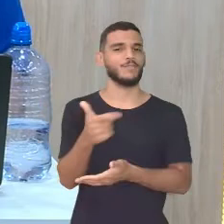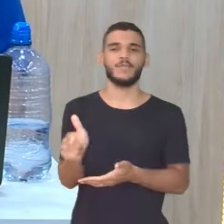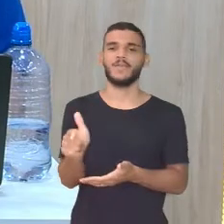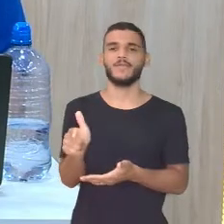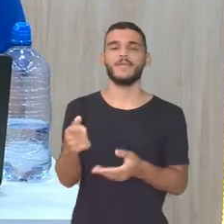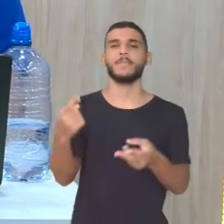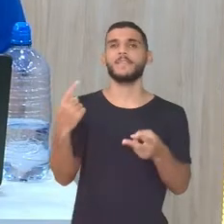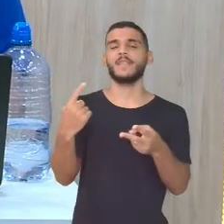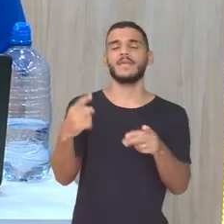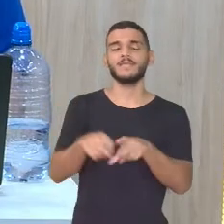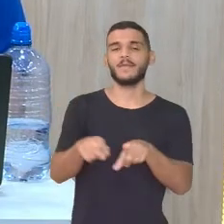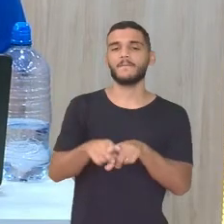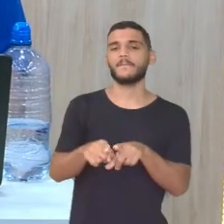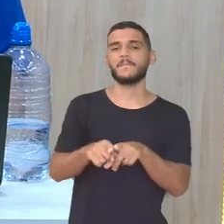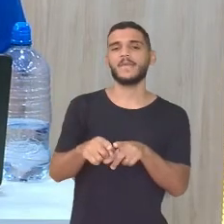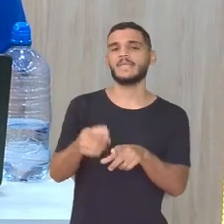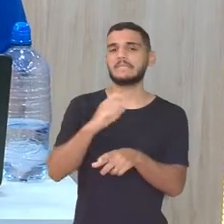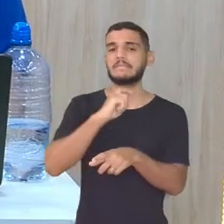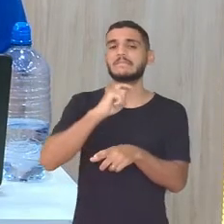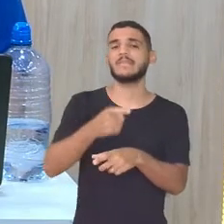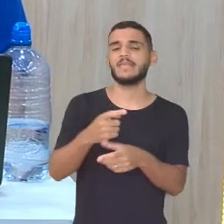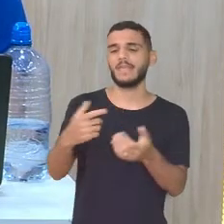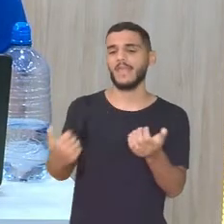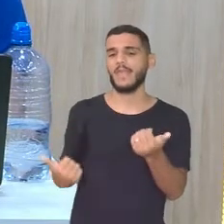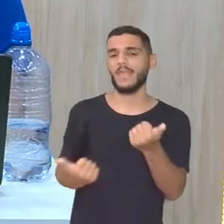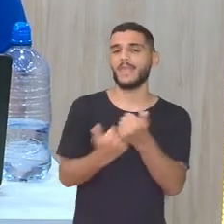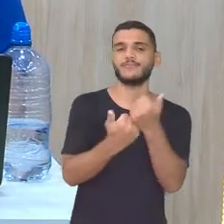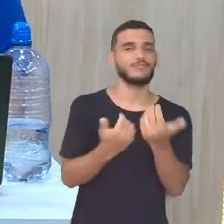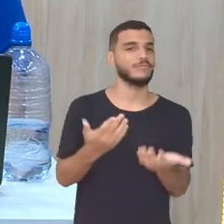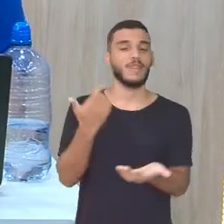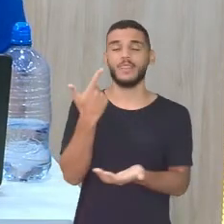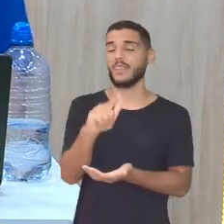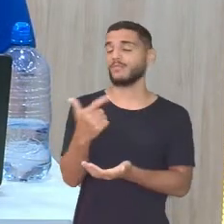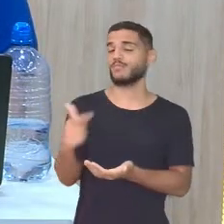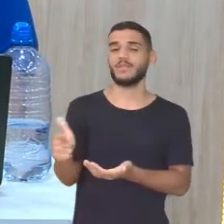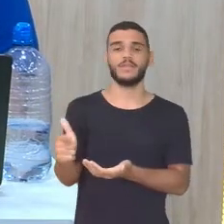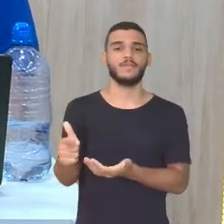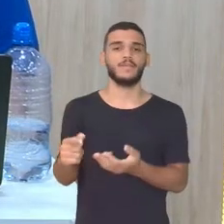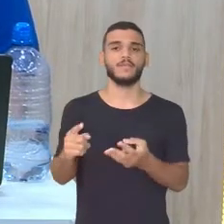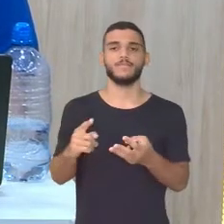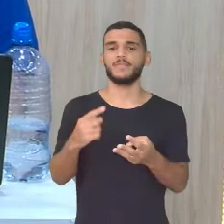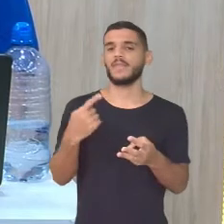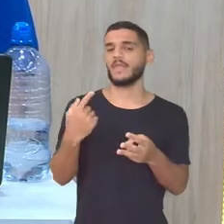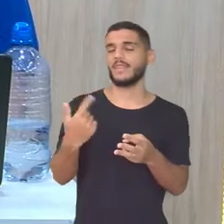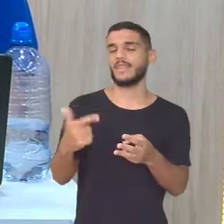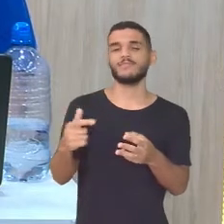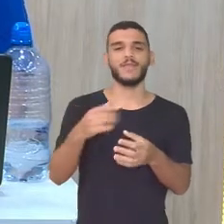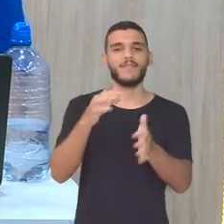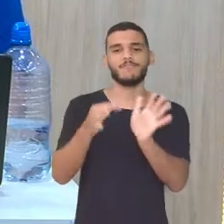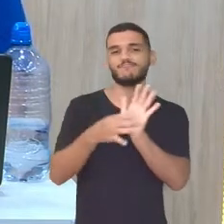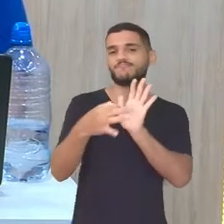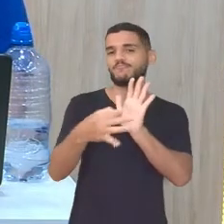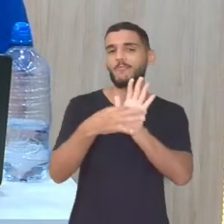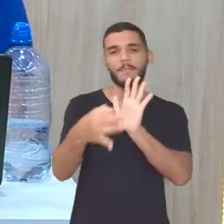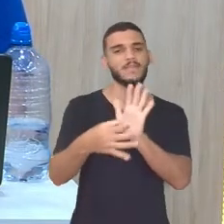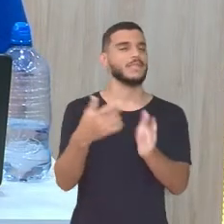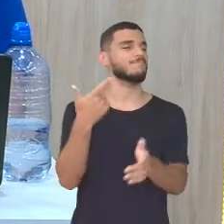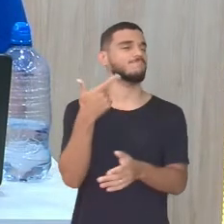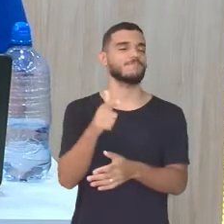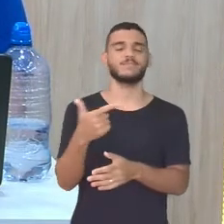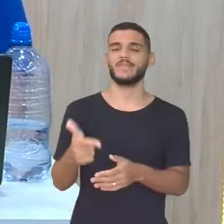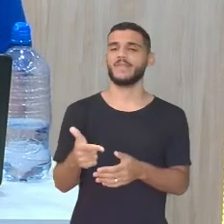no convencimento do rei, porque não houve uma conversa, por Não exemplo. houve uma argumentação, né, a favor